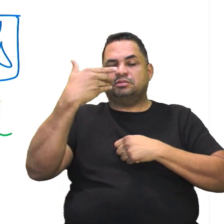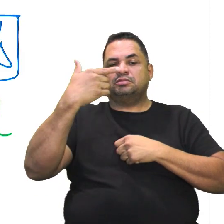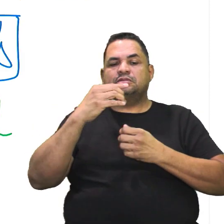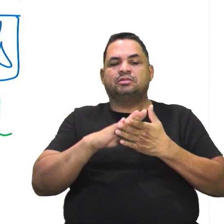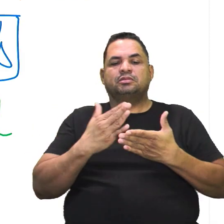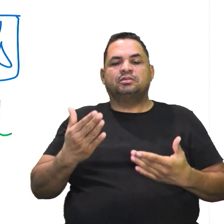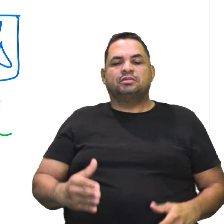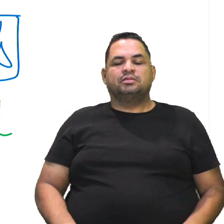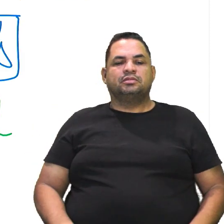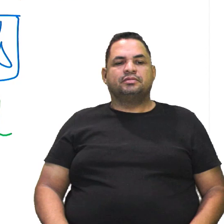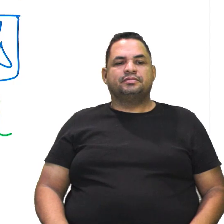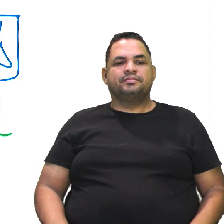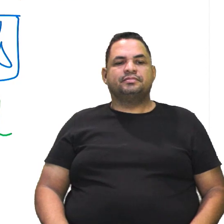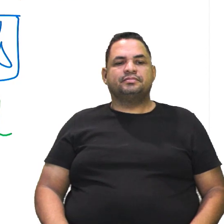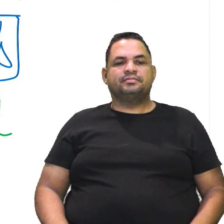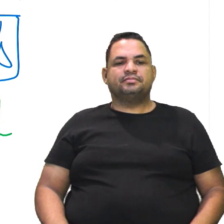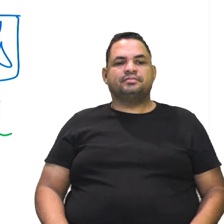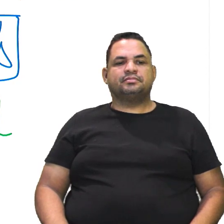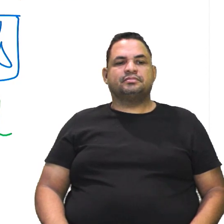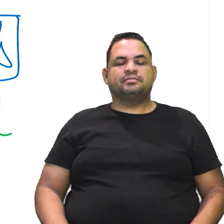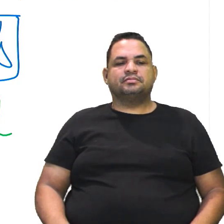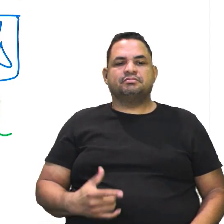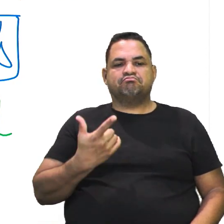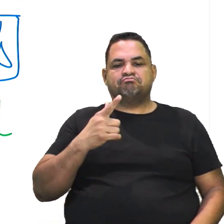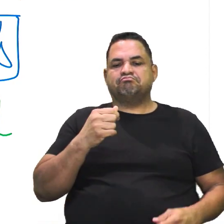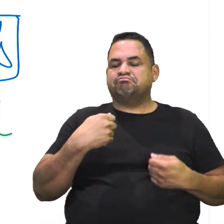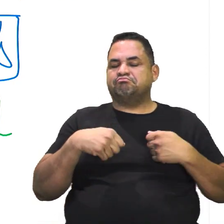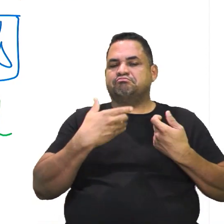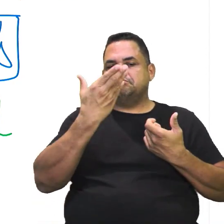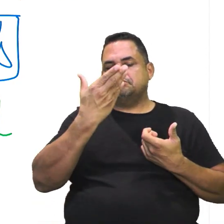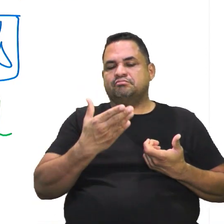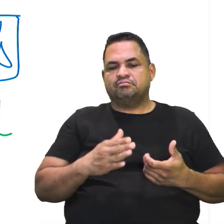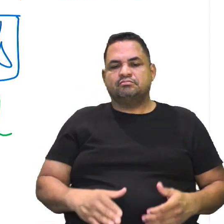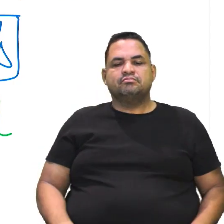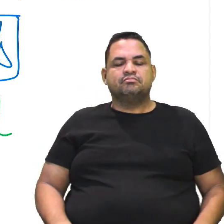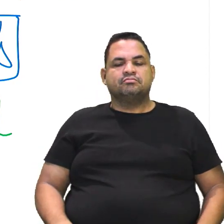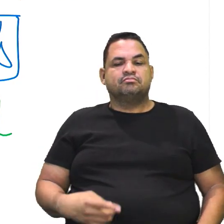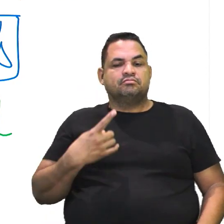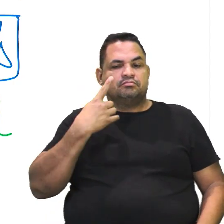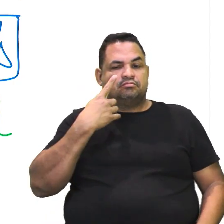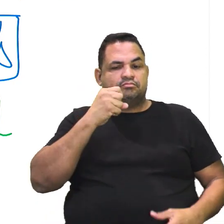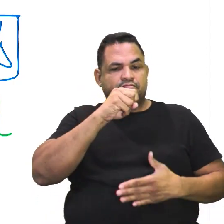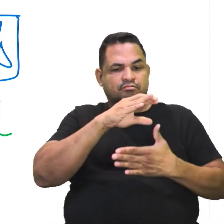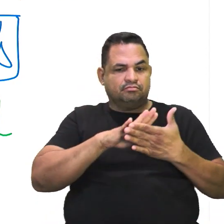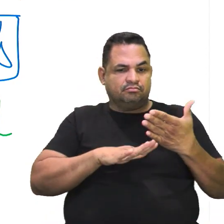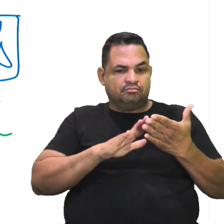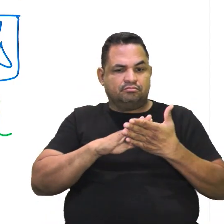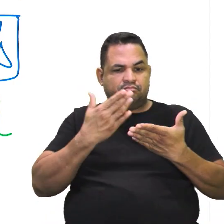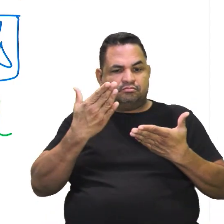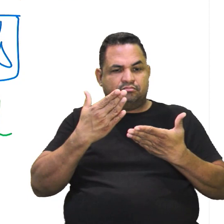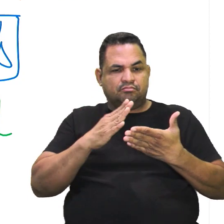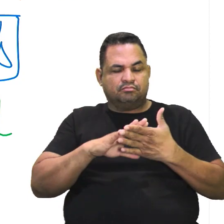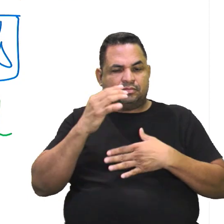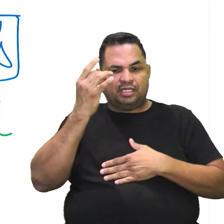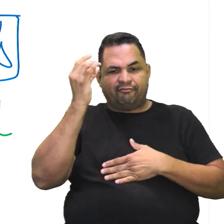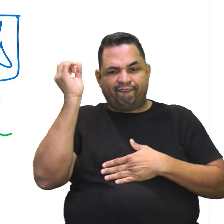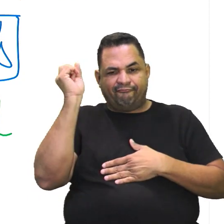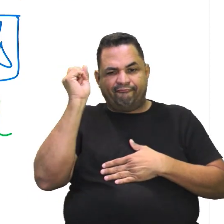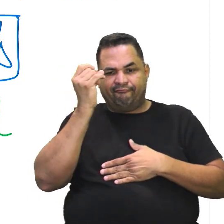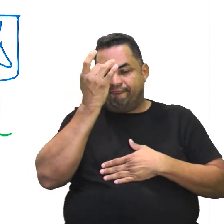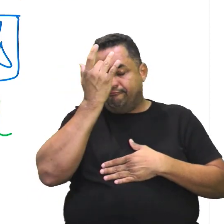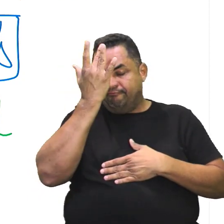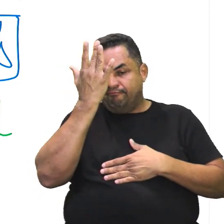da mesma forma. Uma pegada ali diferente, Isso, mas não havia essa necessidade, né? E aí, vocês viram que essa questão aqui, apesar de ser muito